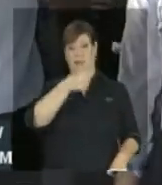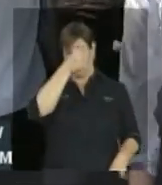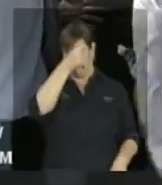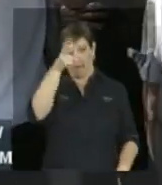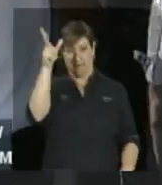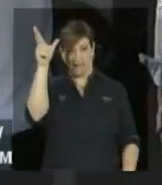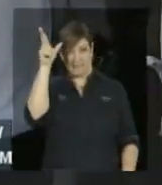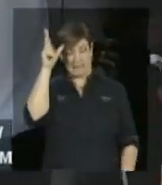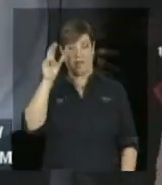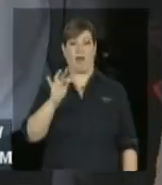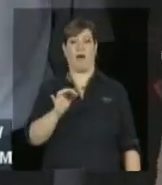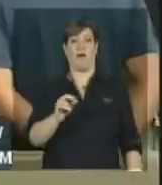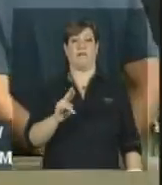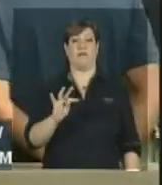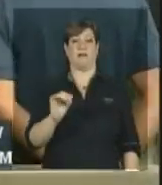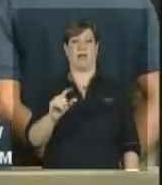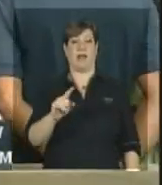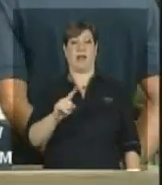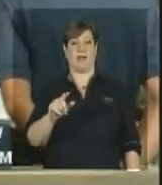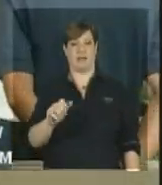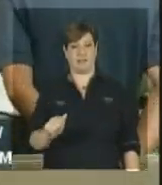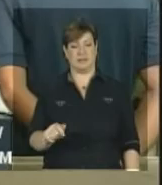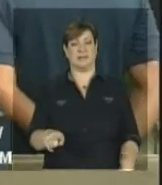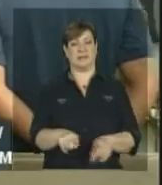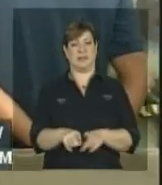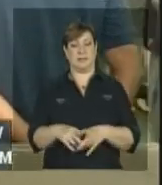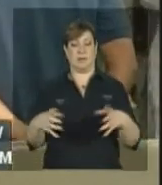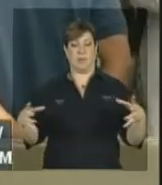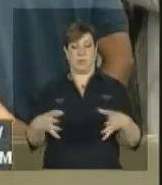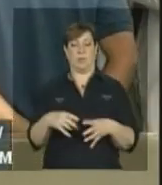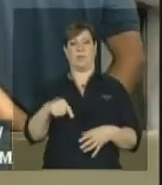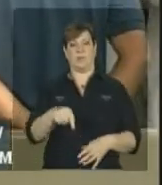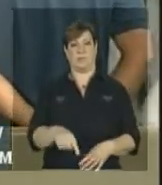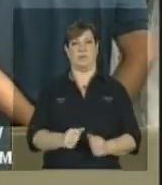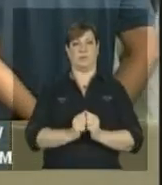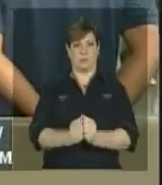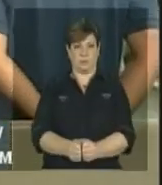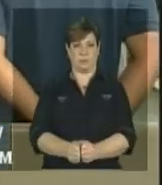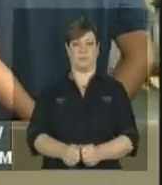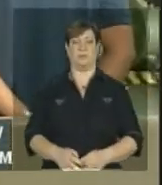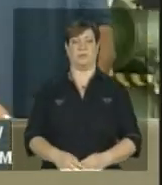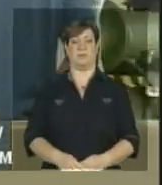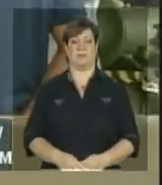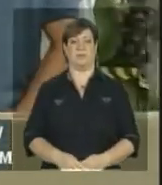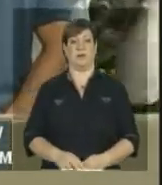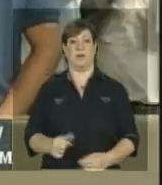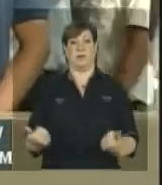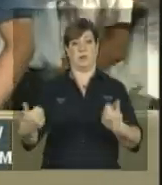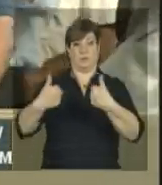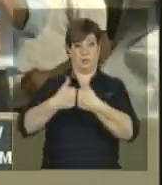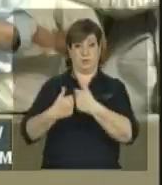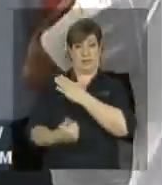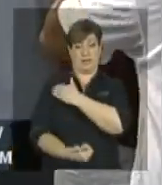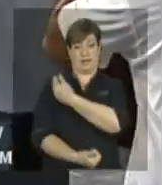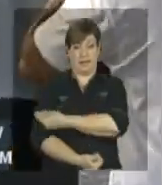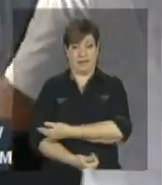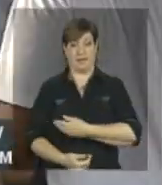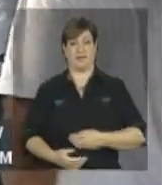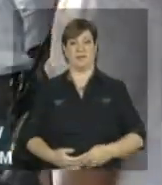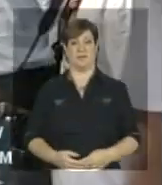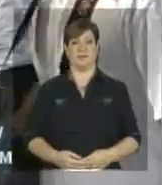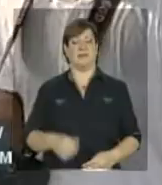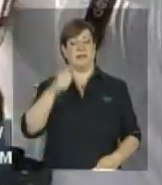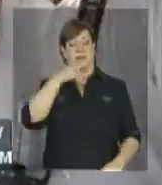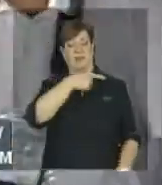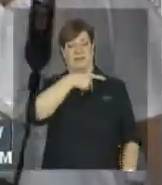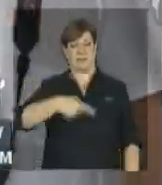falado, a prefeita de Fortaleza integra a comitiva. Ali ao lado